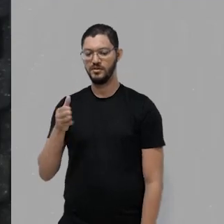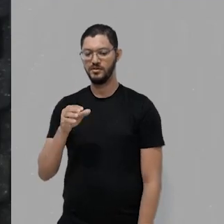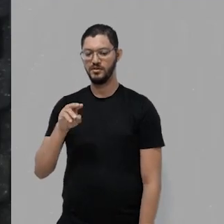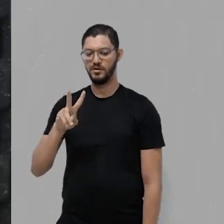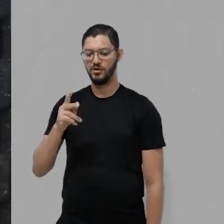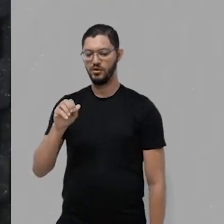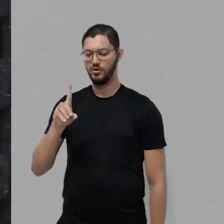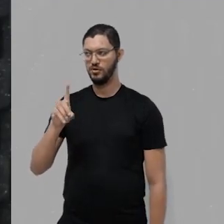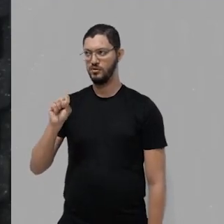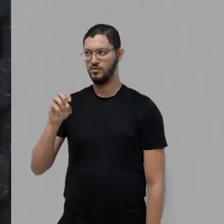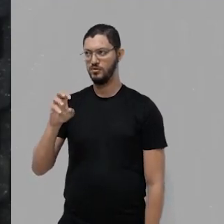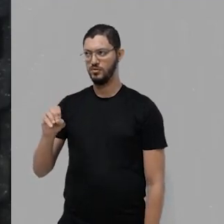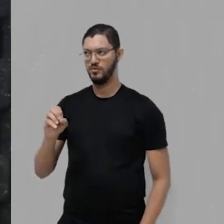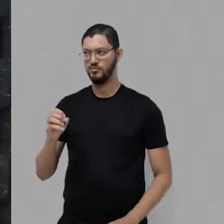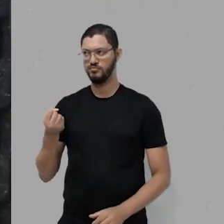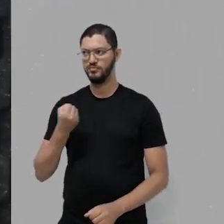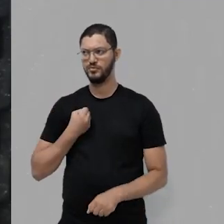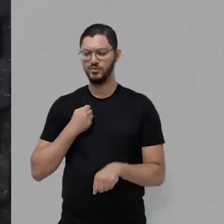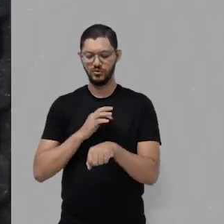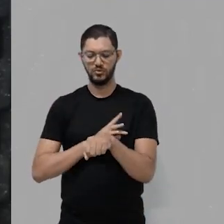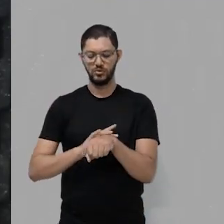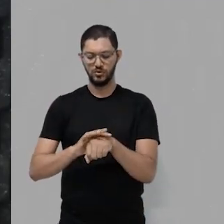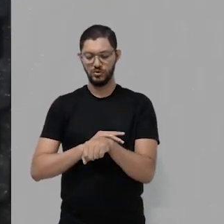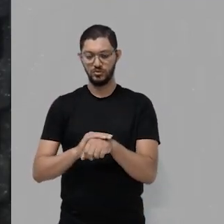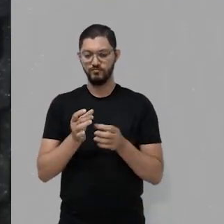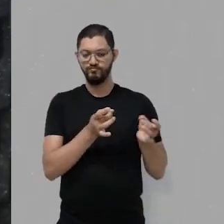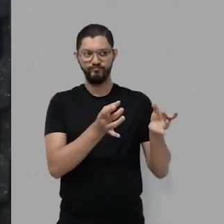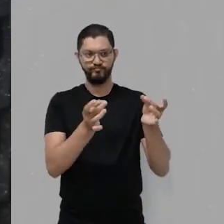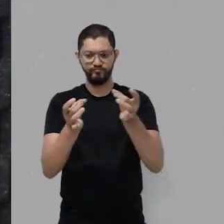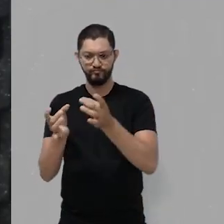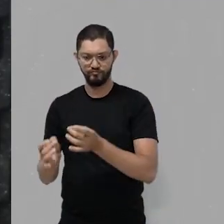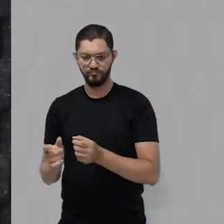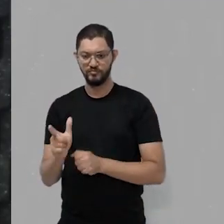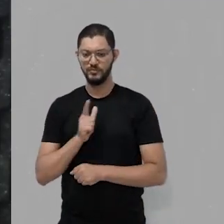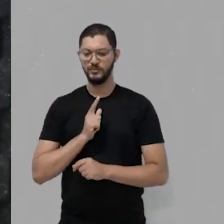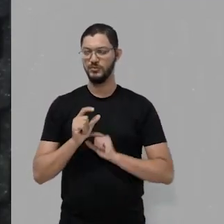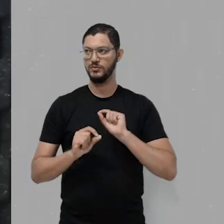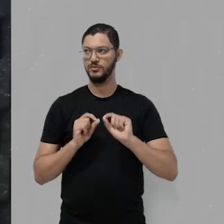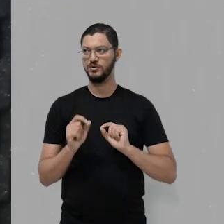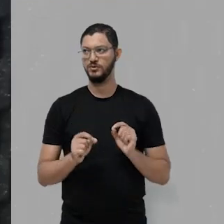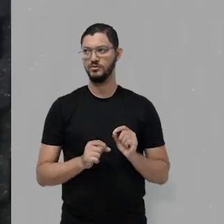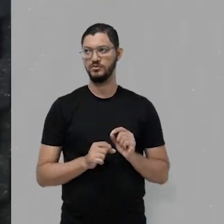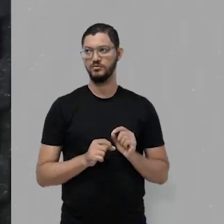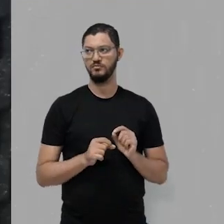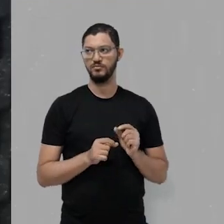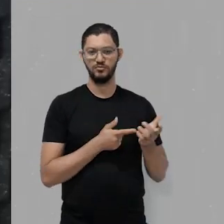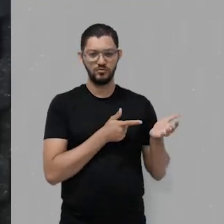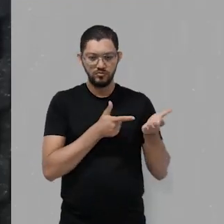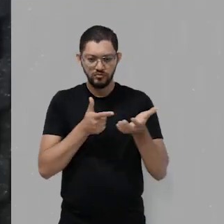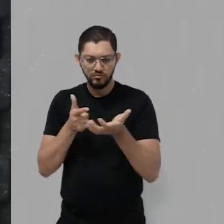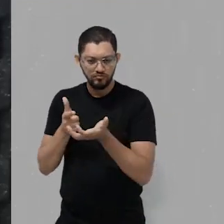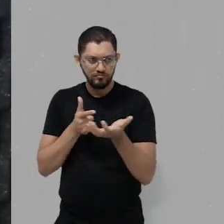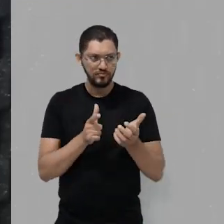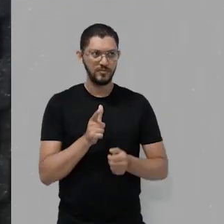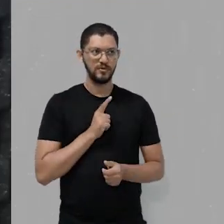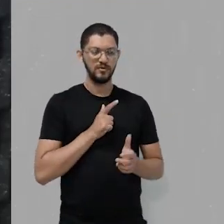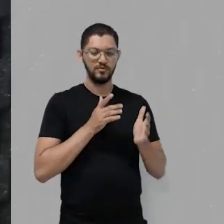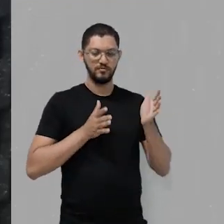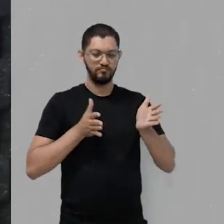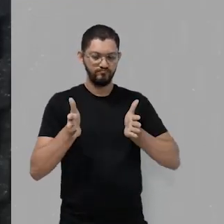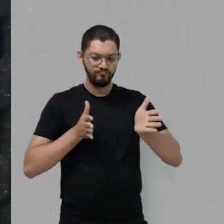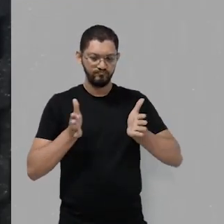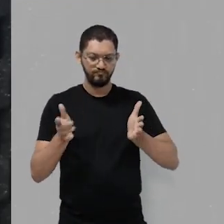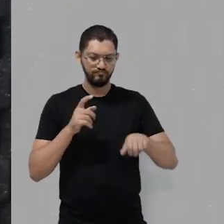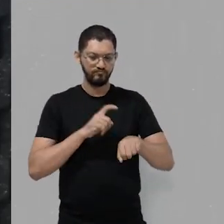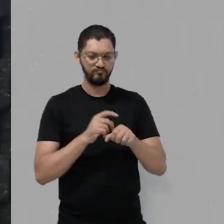pele dos indivíduos que estavam sendo comercializados. Né? Como nós temos lá a temporada de caça, tem determinadas